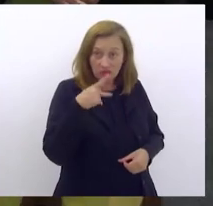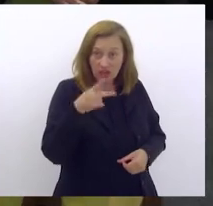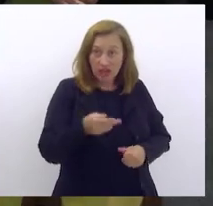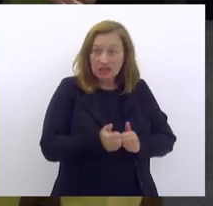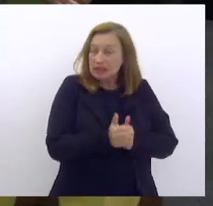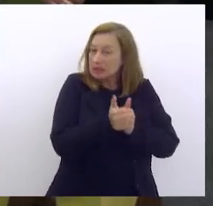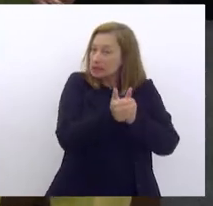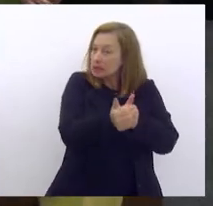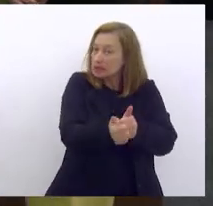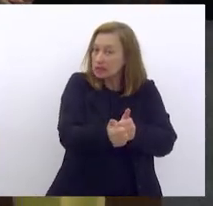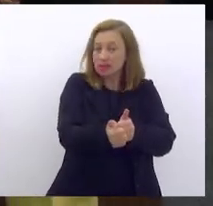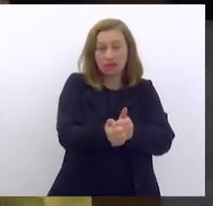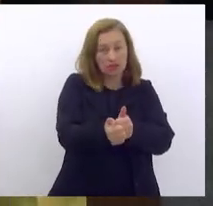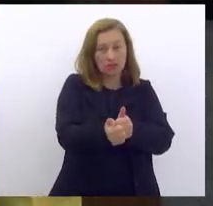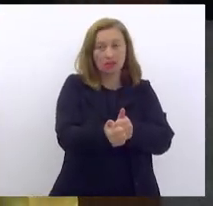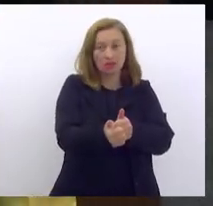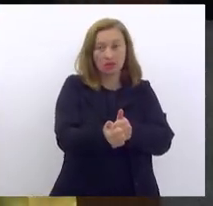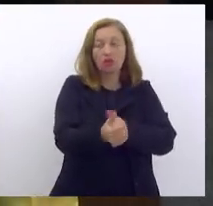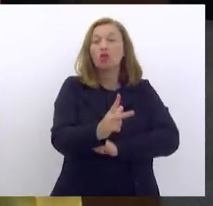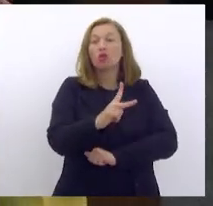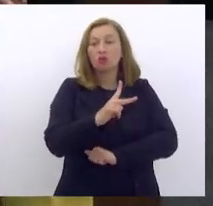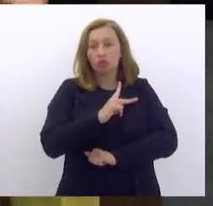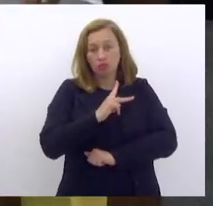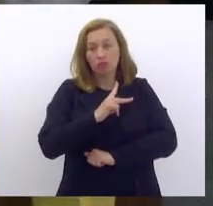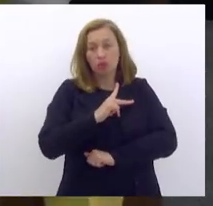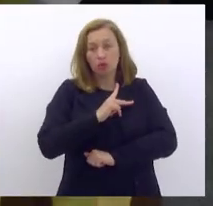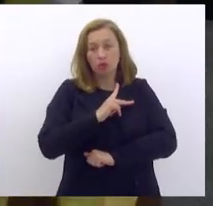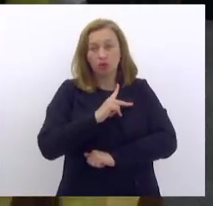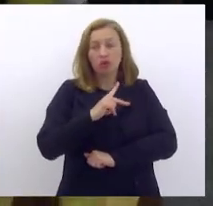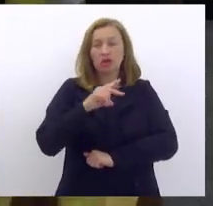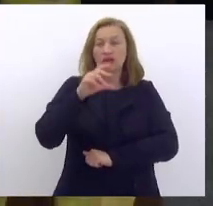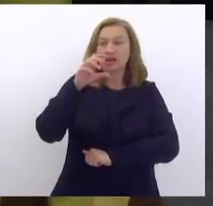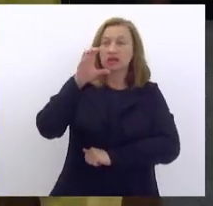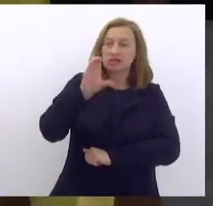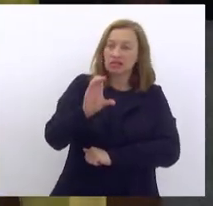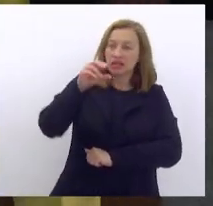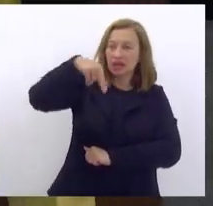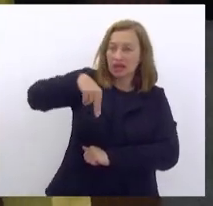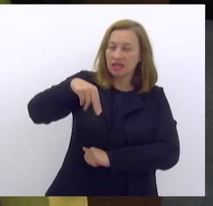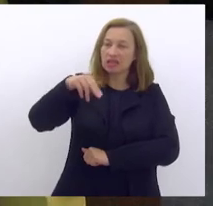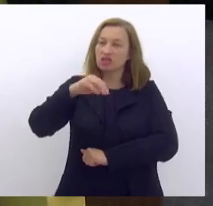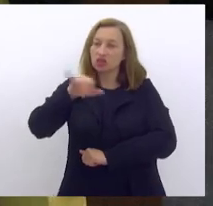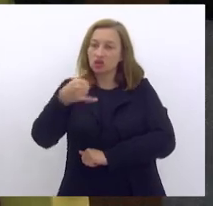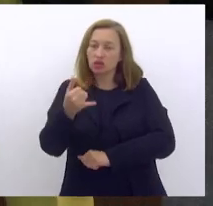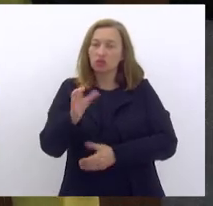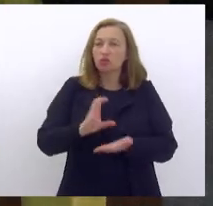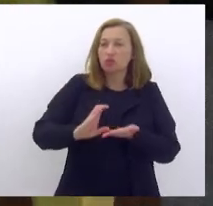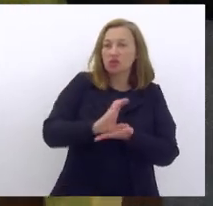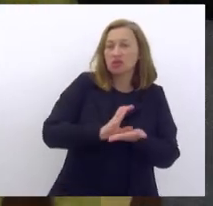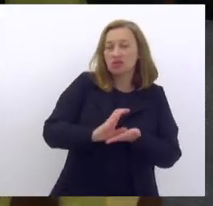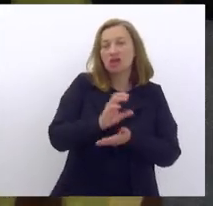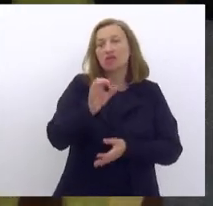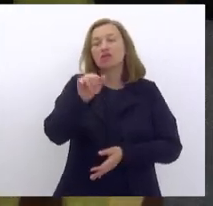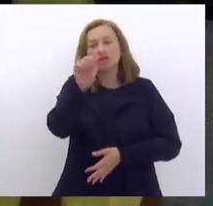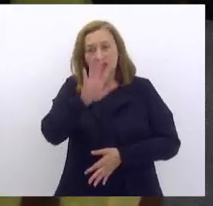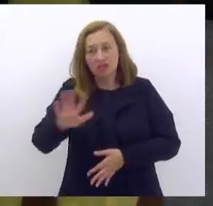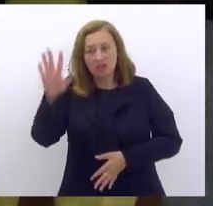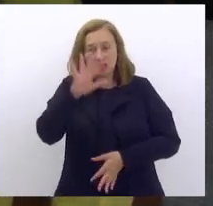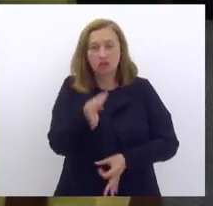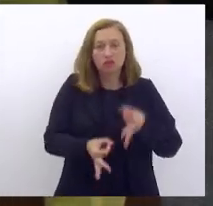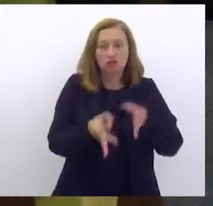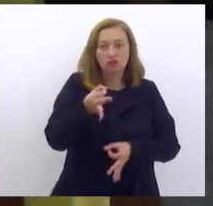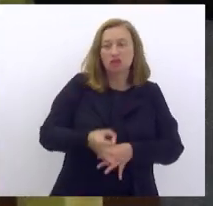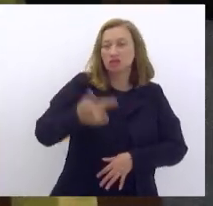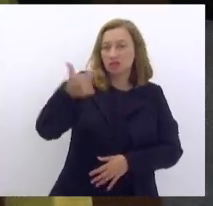os procedimentos dos próprios CNJ, Conselho Nacional de Justiça. Segunda questão, senhor